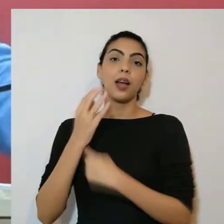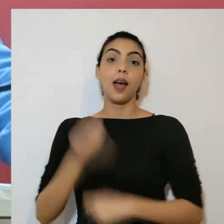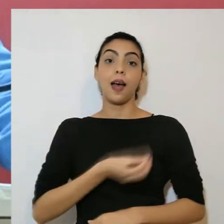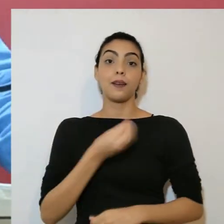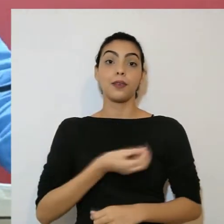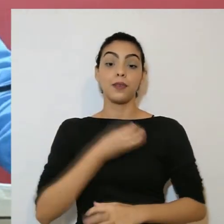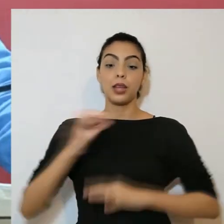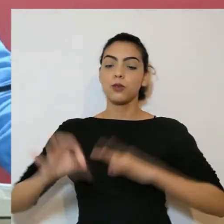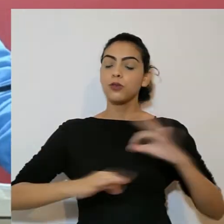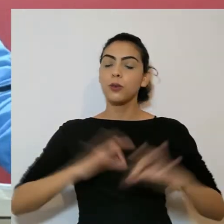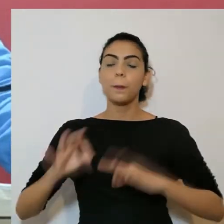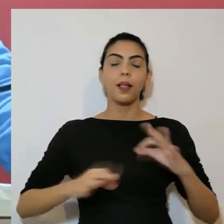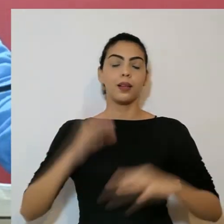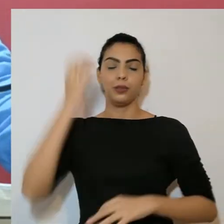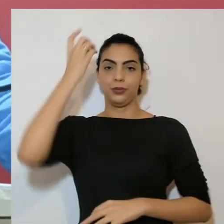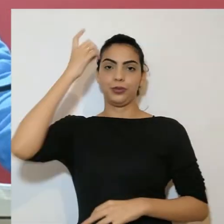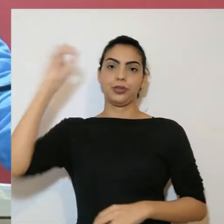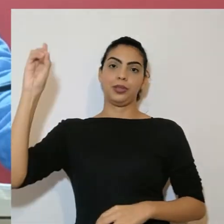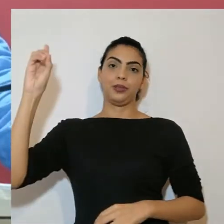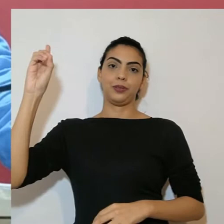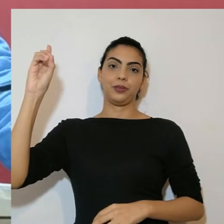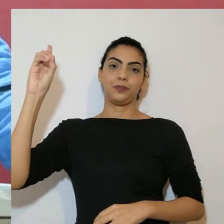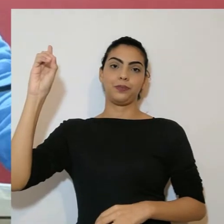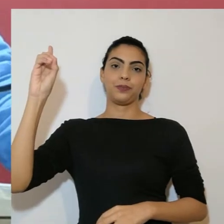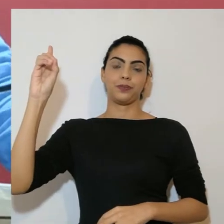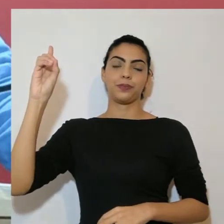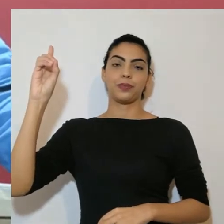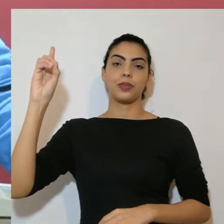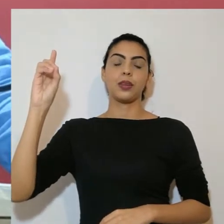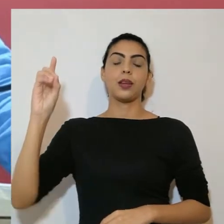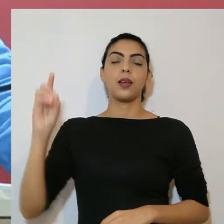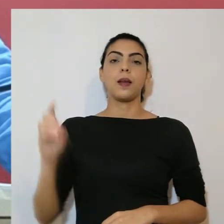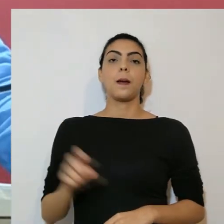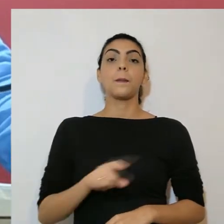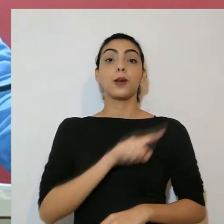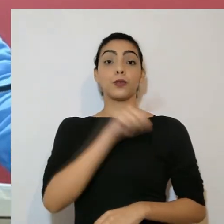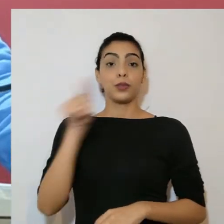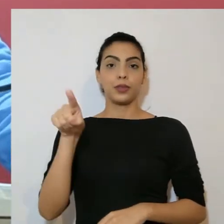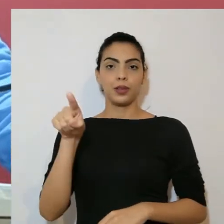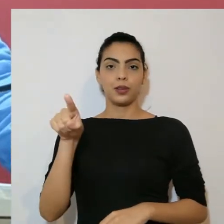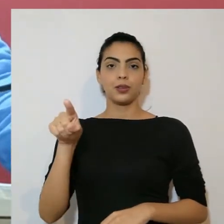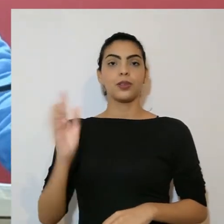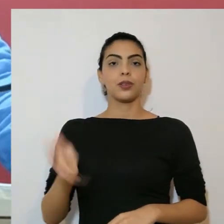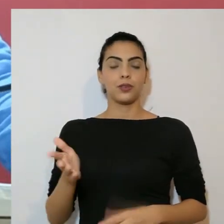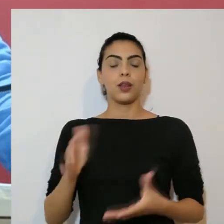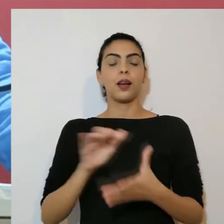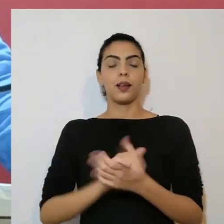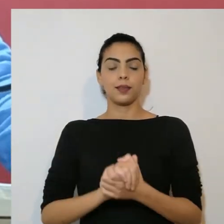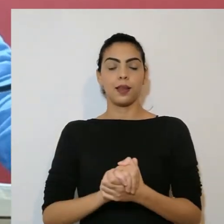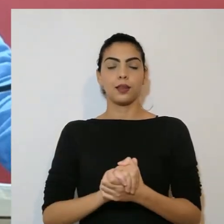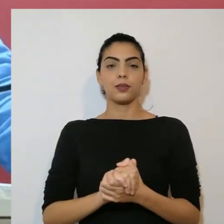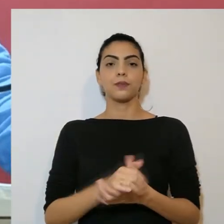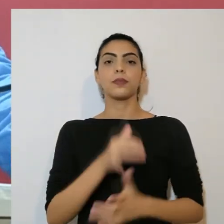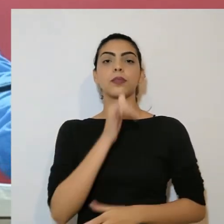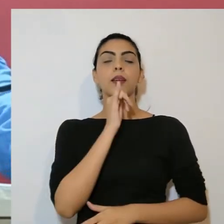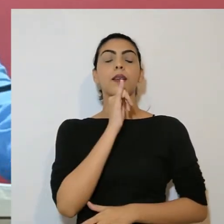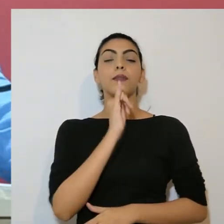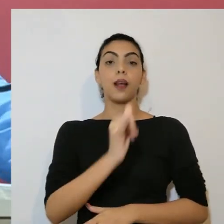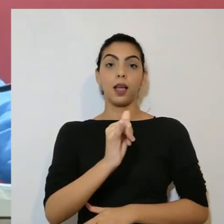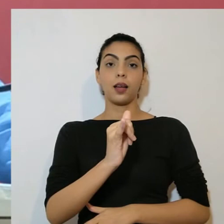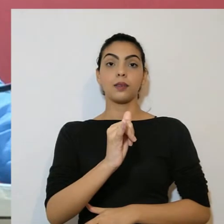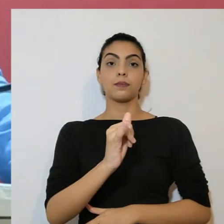a vivermos o propósito de Deus. Para os que são casados, também queremos deixar